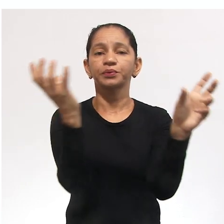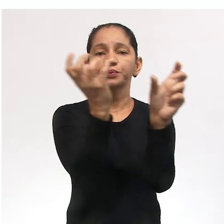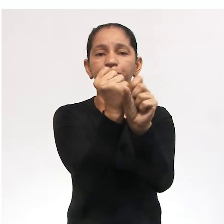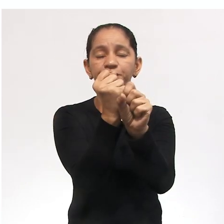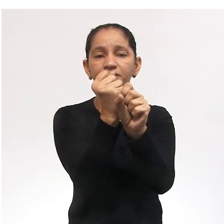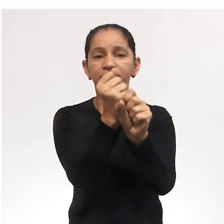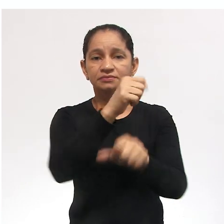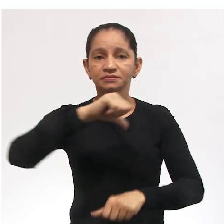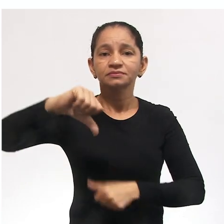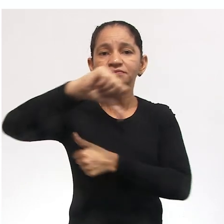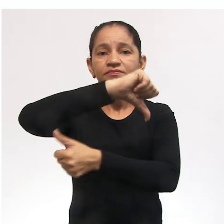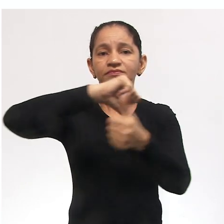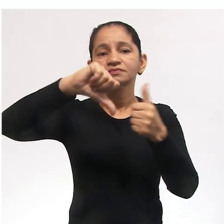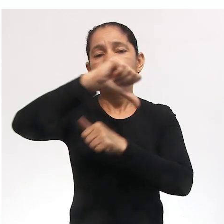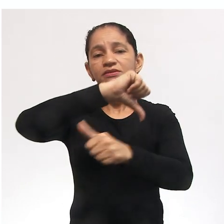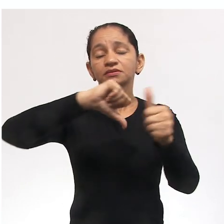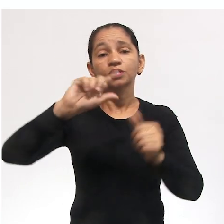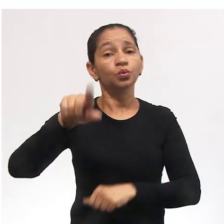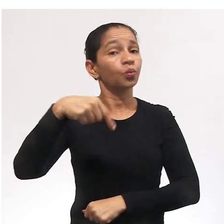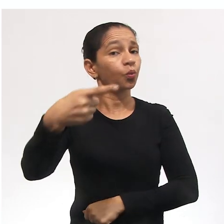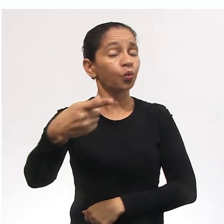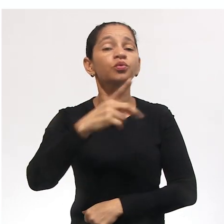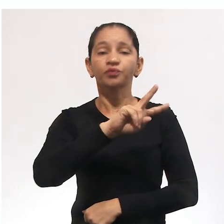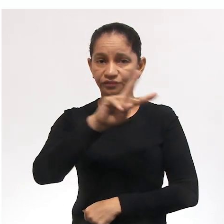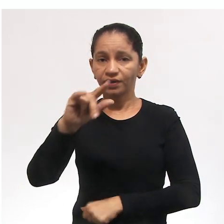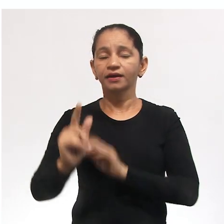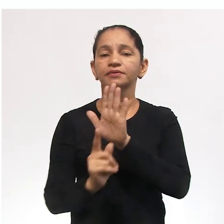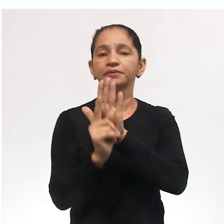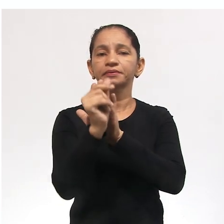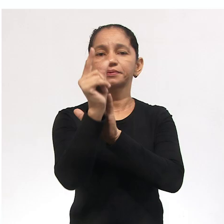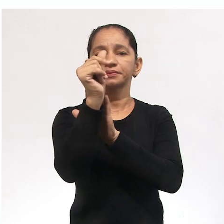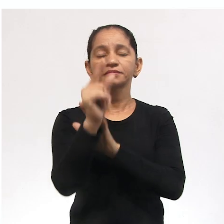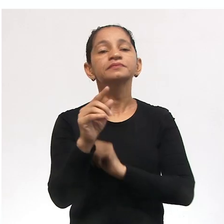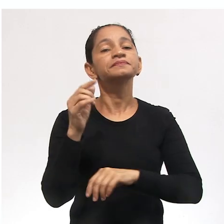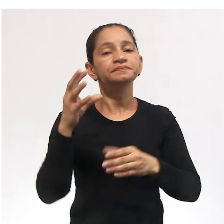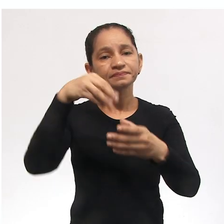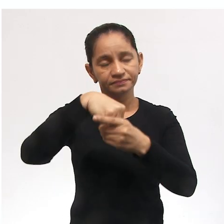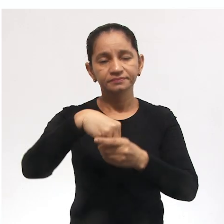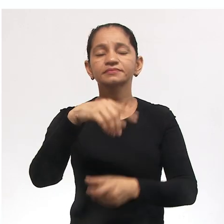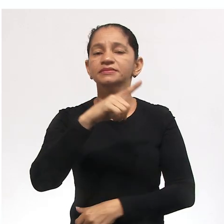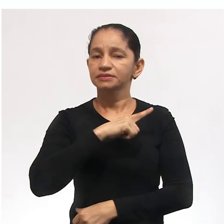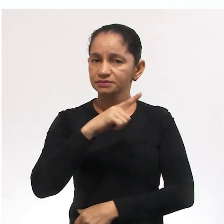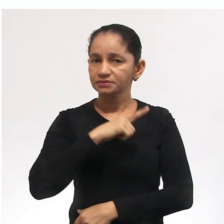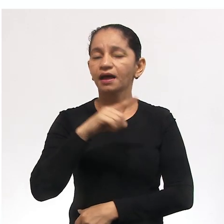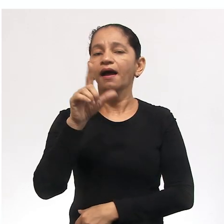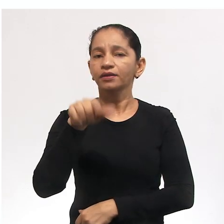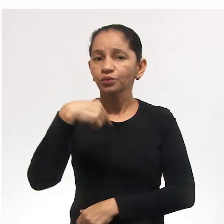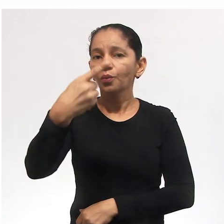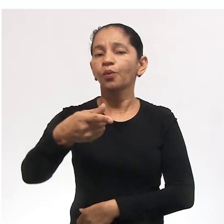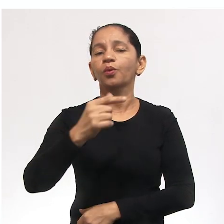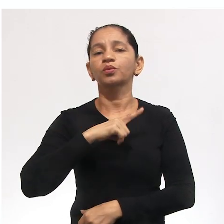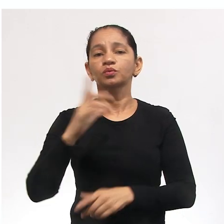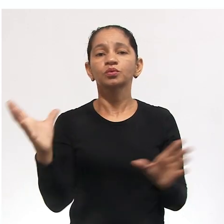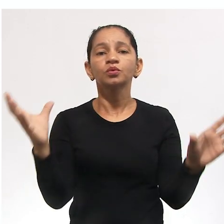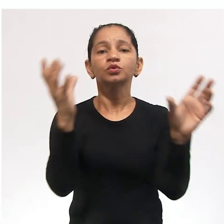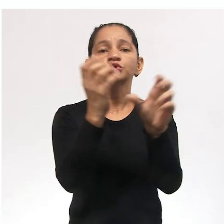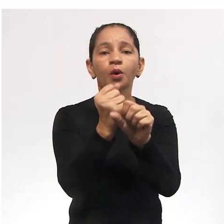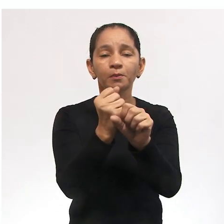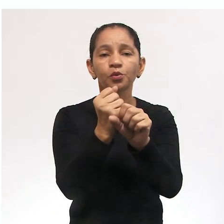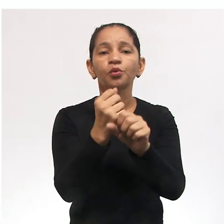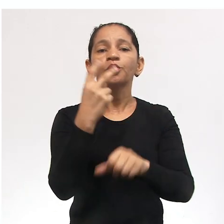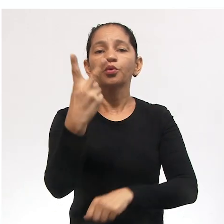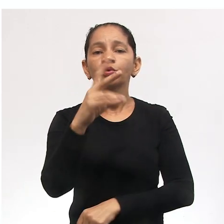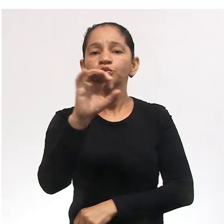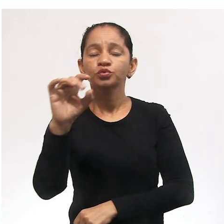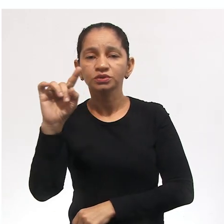que vai aparecer no próximo, não está aqui, mas vai aparecer no próximo, com o grupo ativo não circulante, 150 mais 50 dá 200, total do ativo, assim